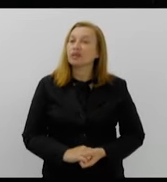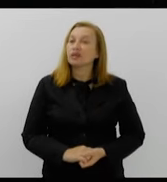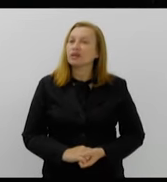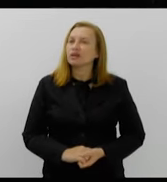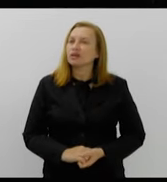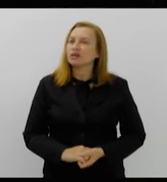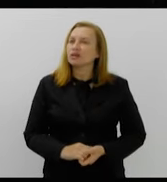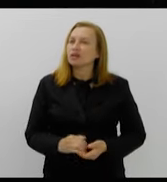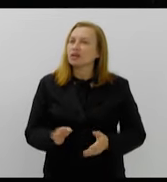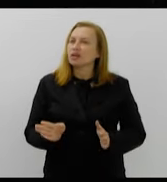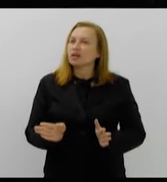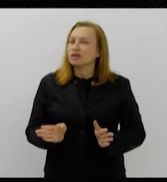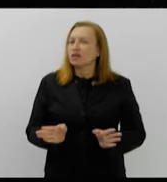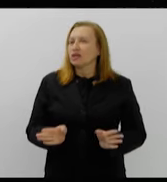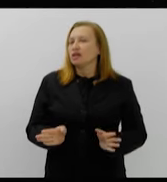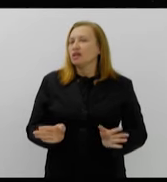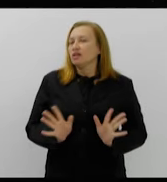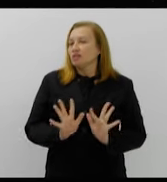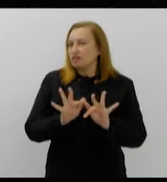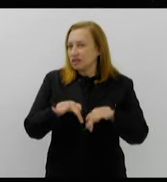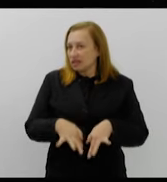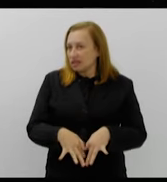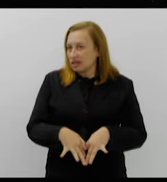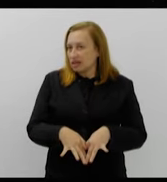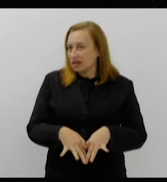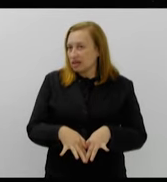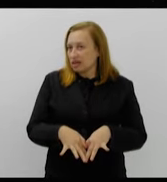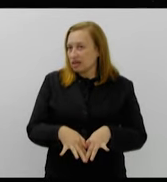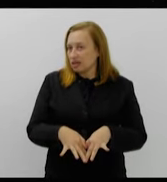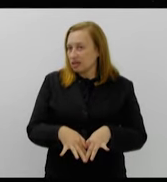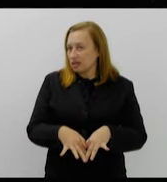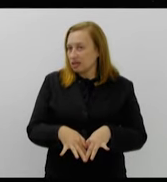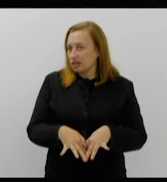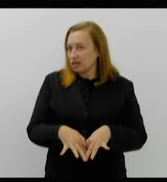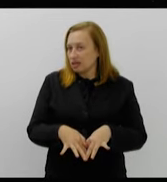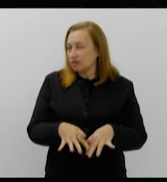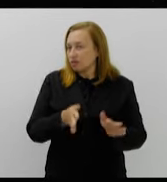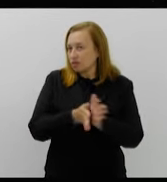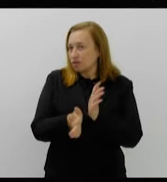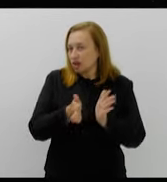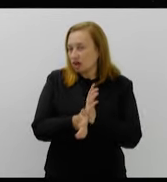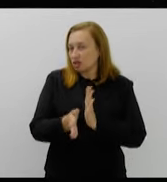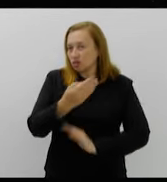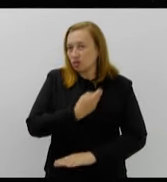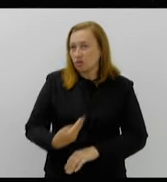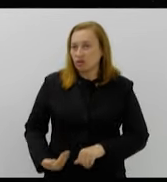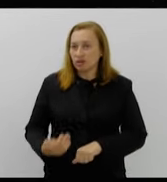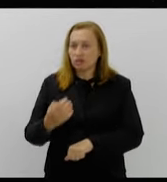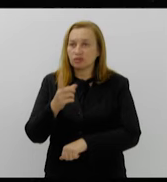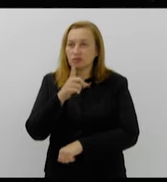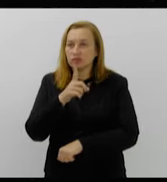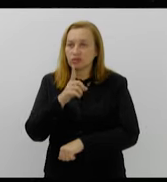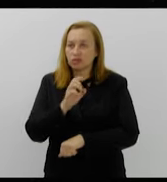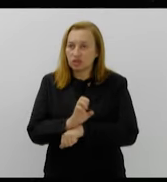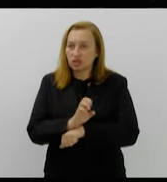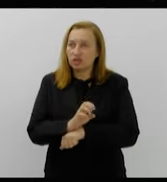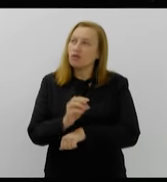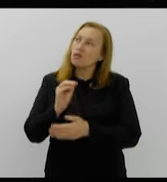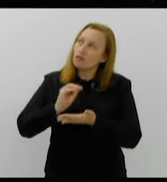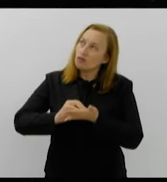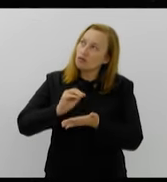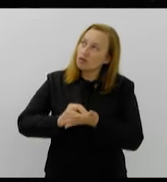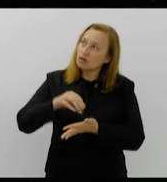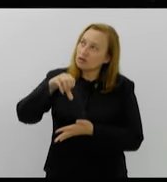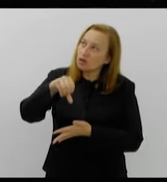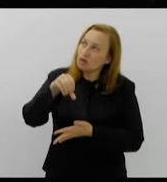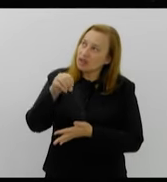quer fechar as suas contas com o governo do estado faltam 90 dias para